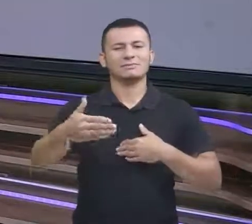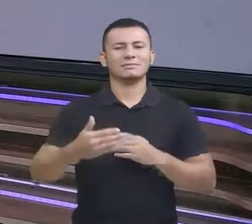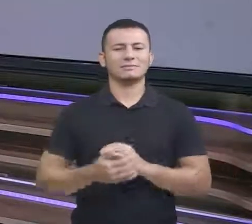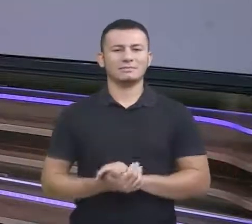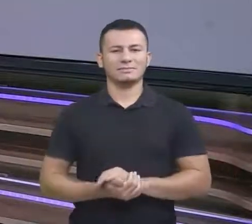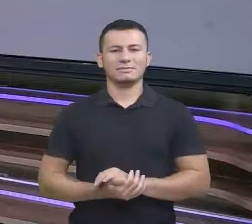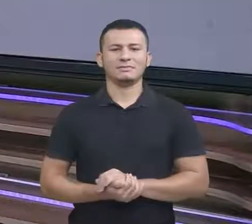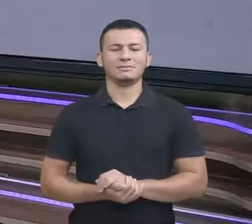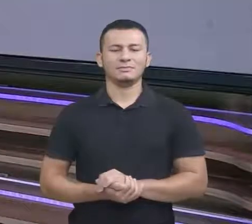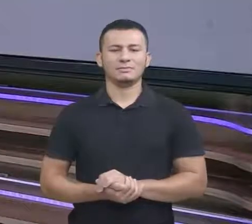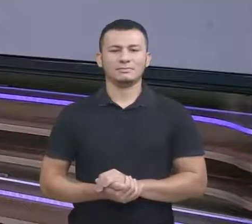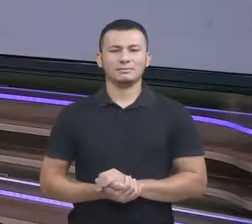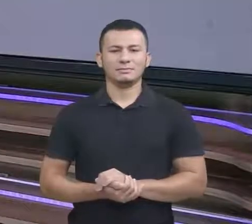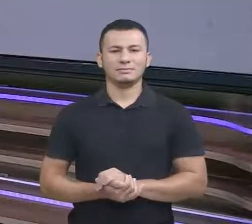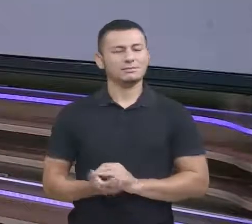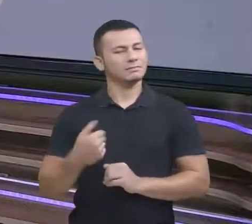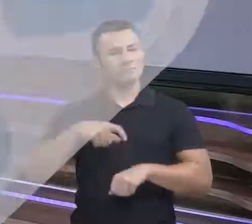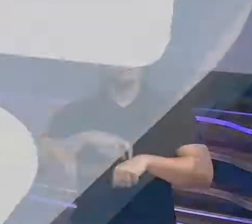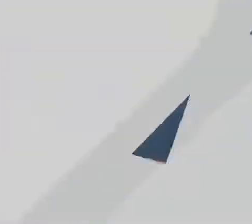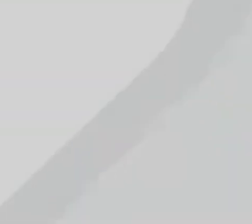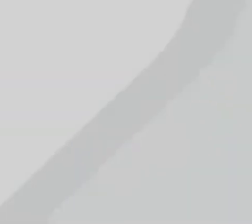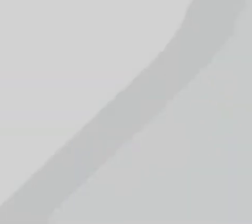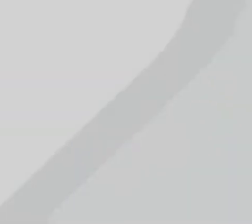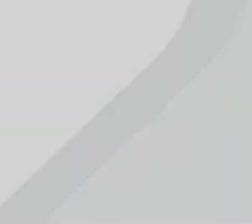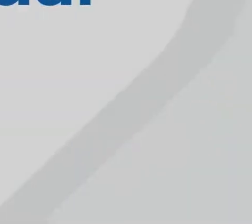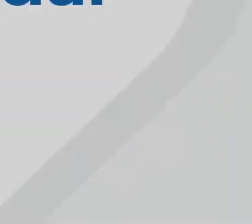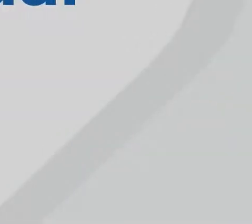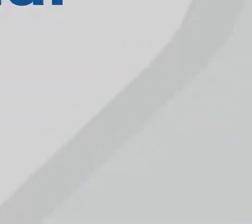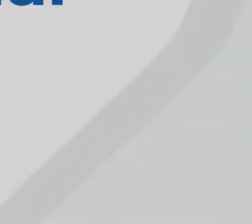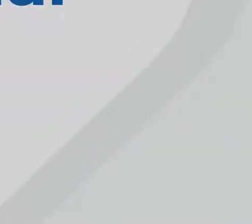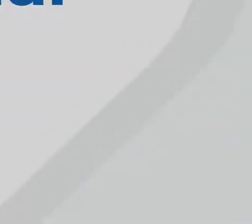não vamos para a nossa hora de estudar